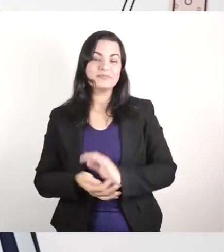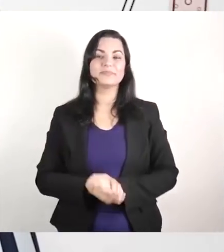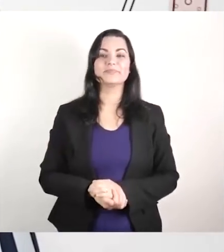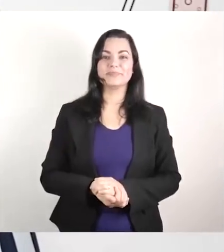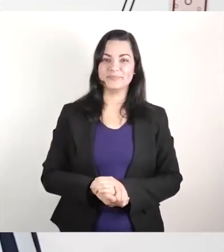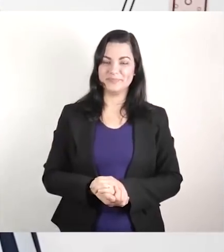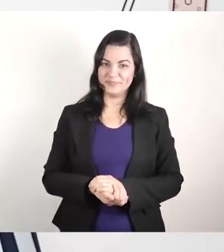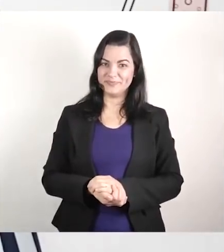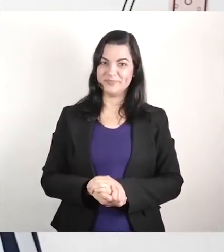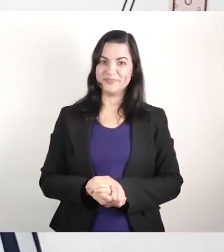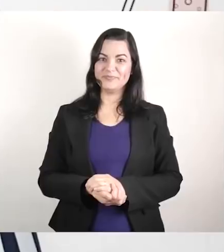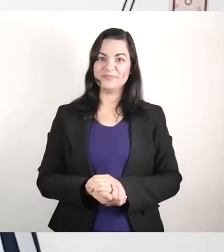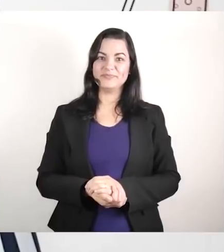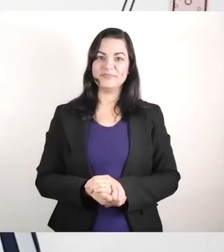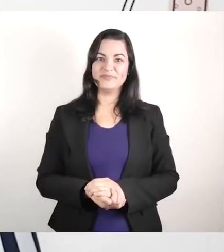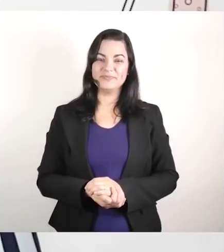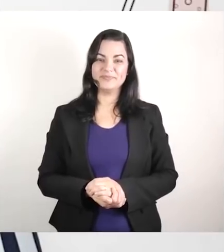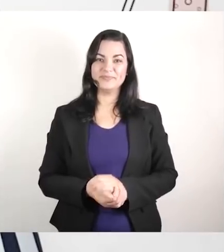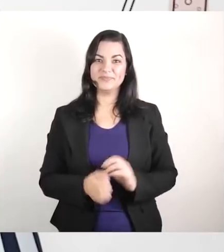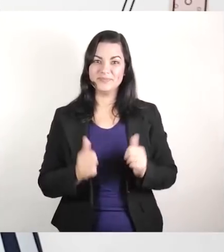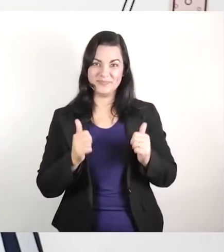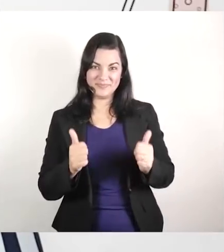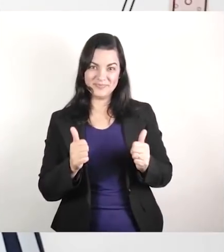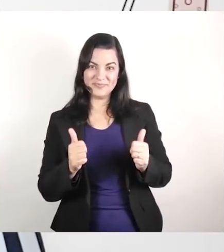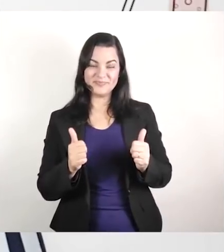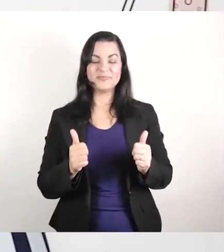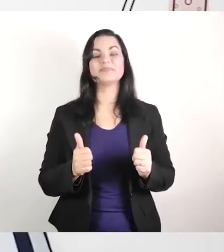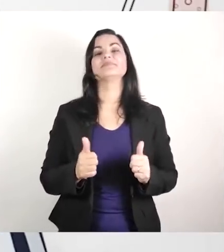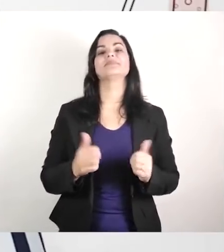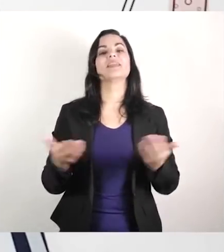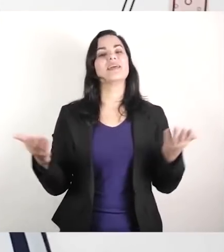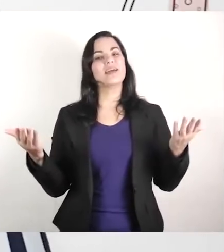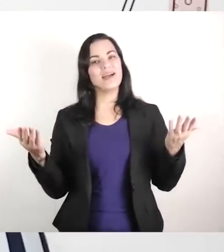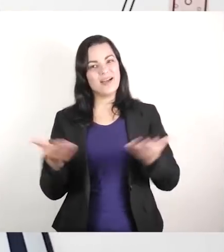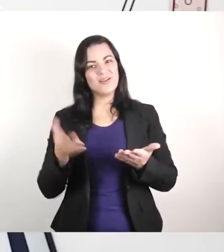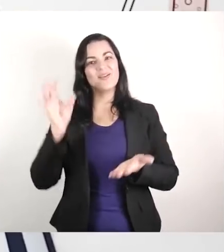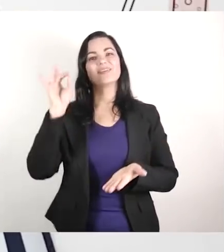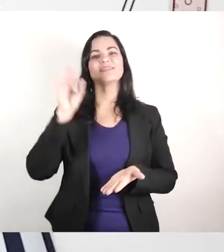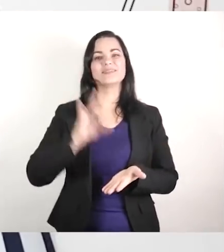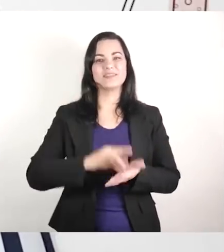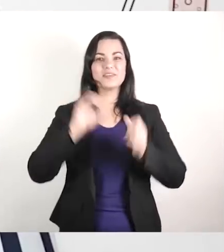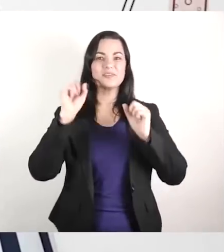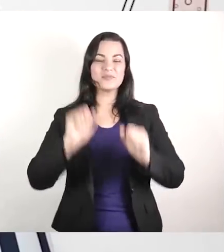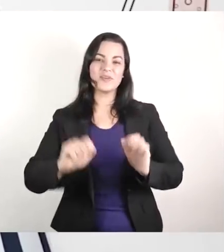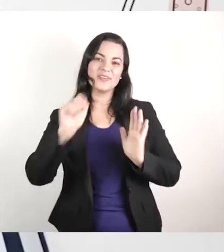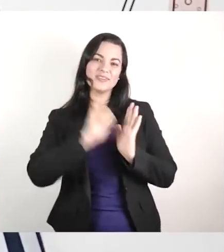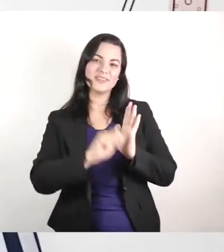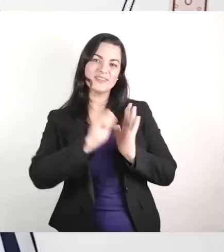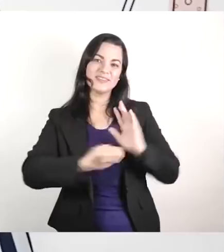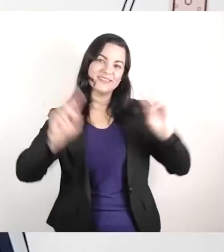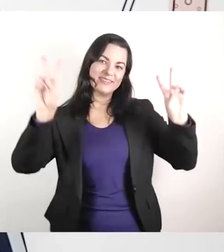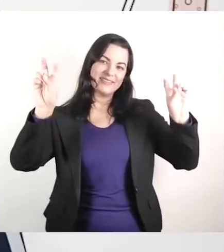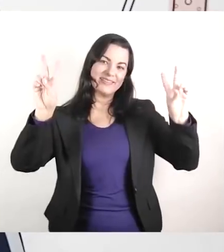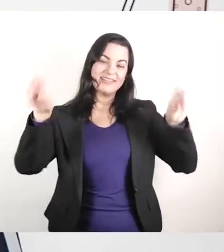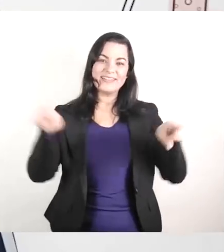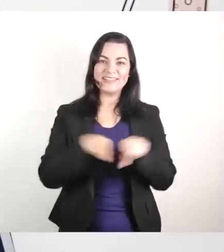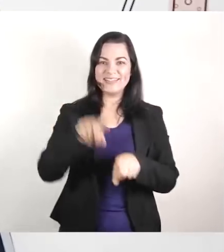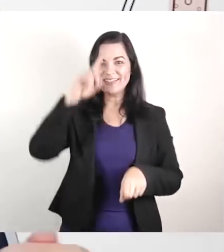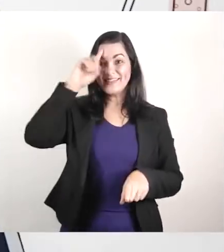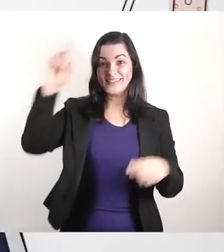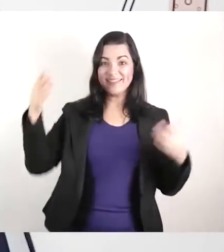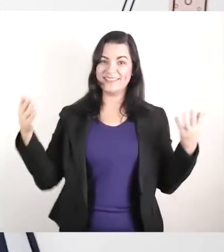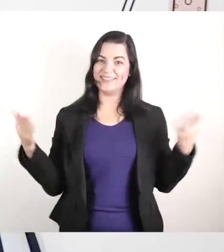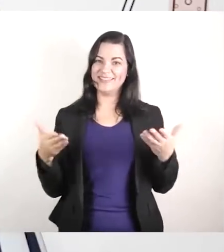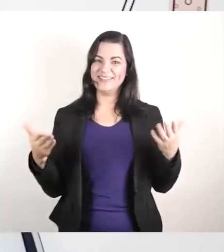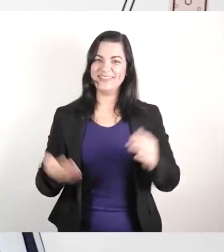o seu amigo ou até a sua amiga, tá bom? Agora sim, podemos anotar qual é o tema e a data